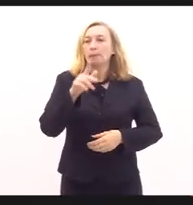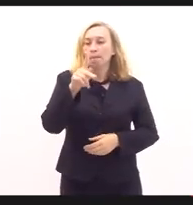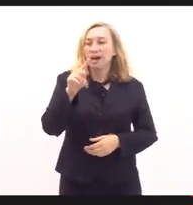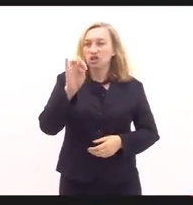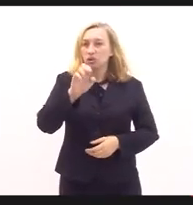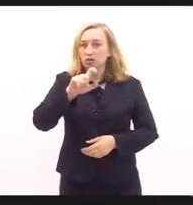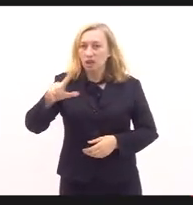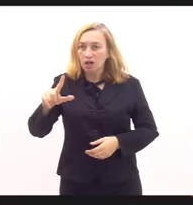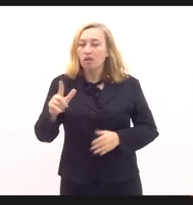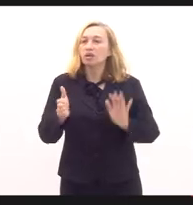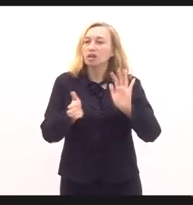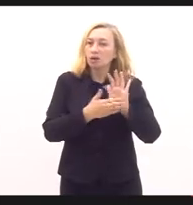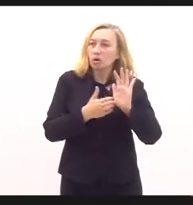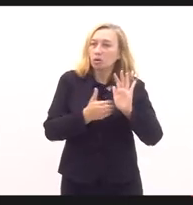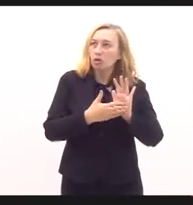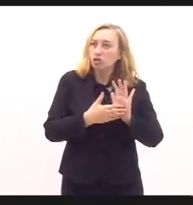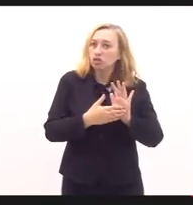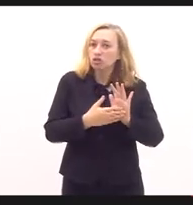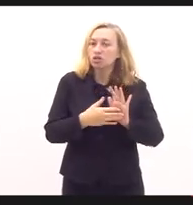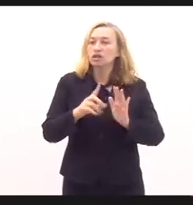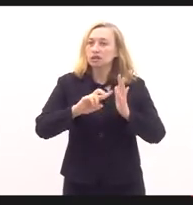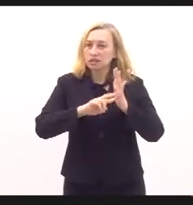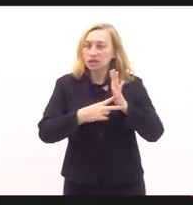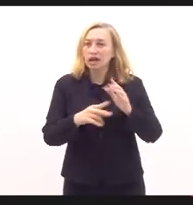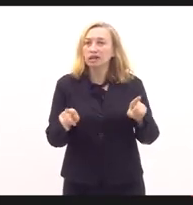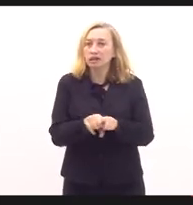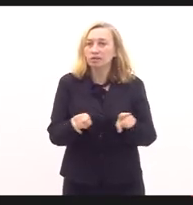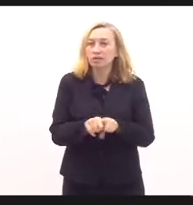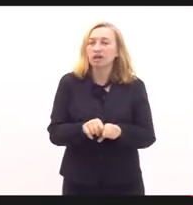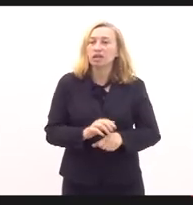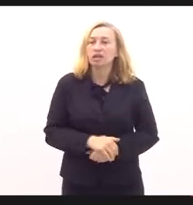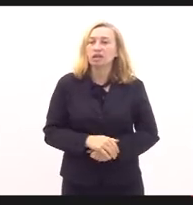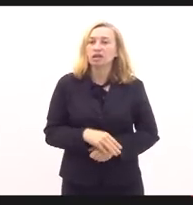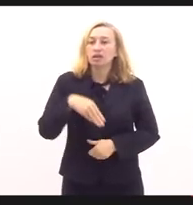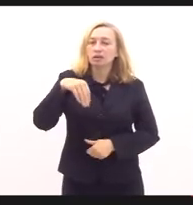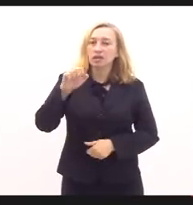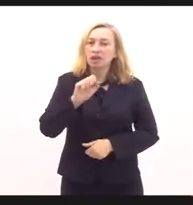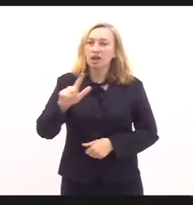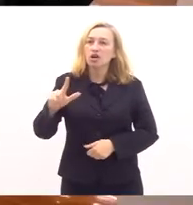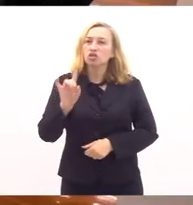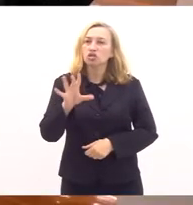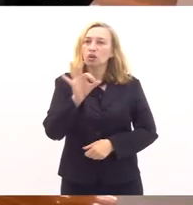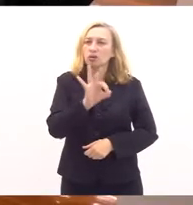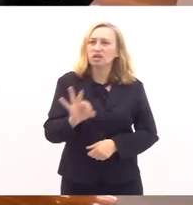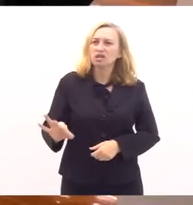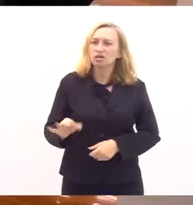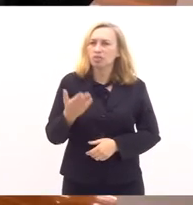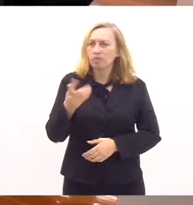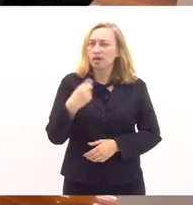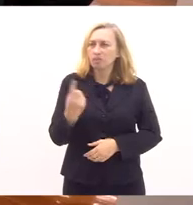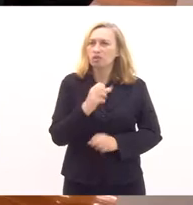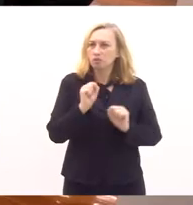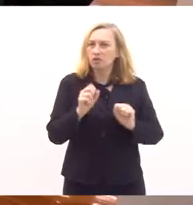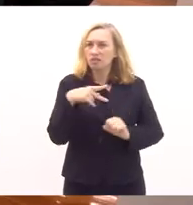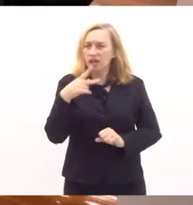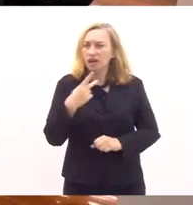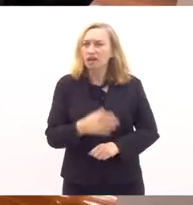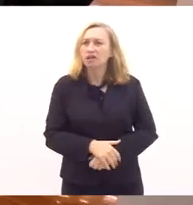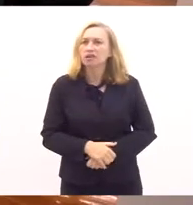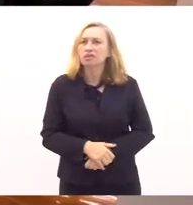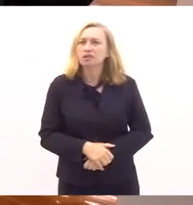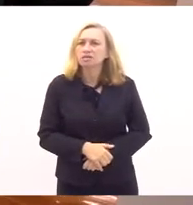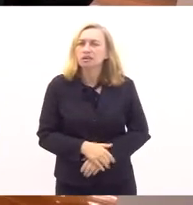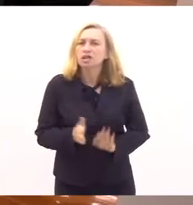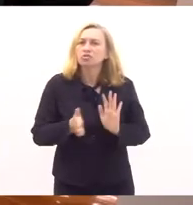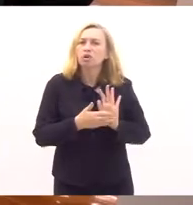a proposta dos sindicatos também. Miguel, coloca só os percentuais para a gente, por favor. Aí. Você pode falar quais foram